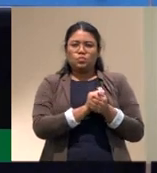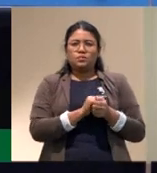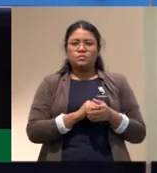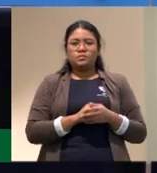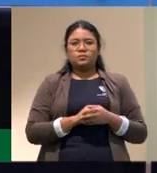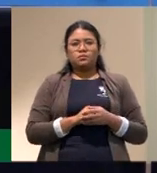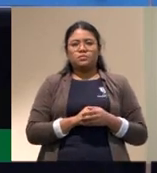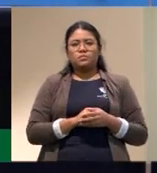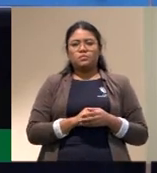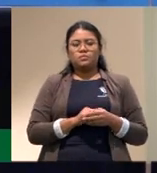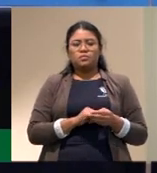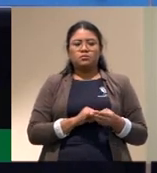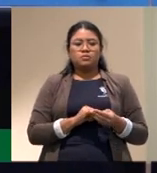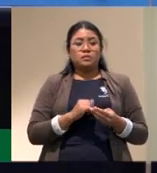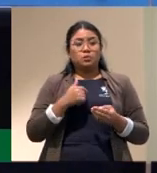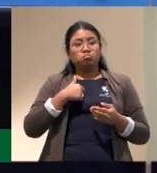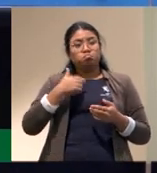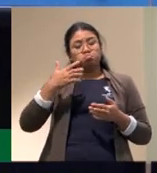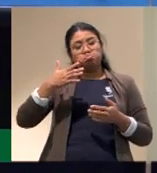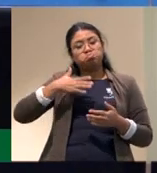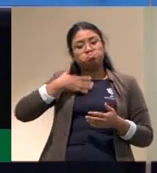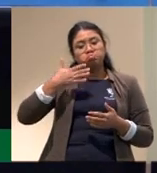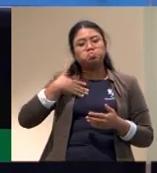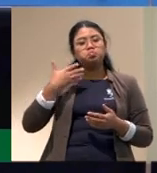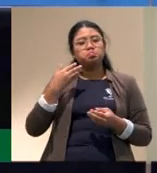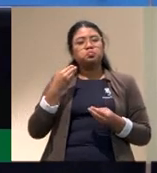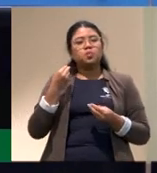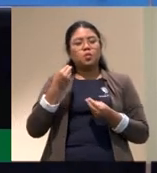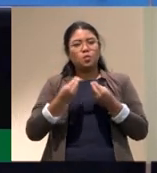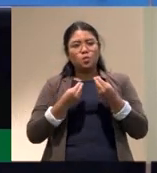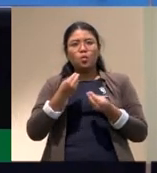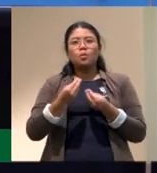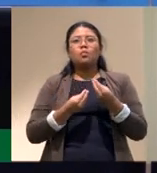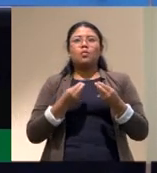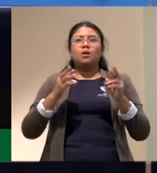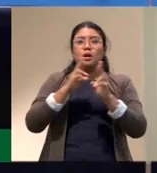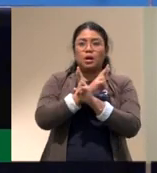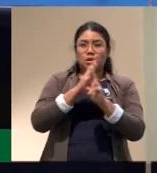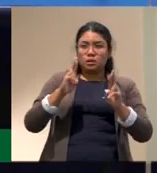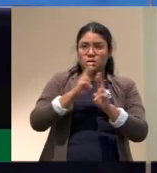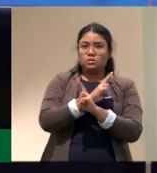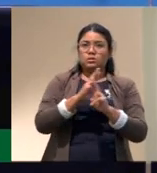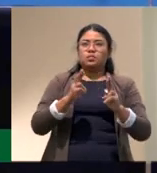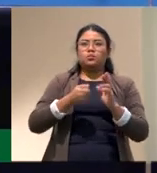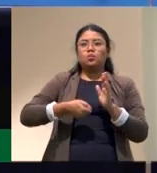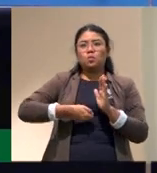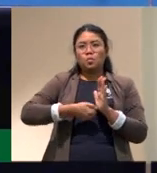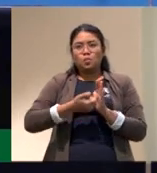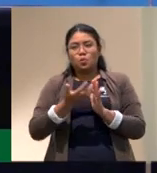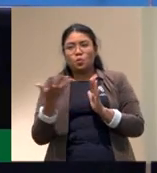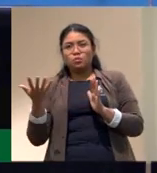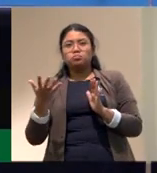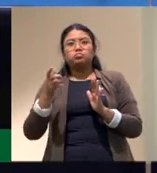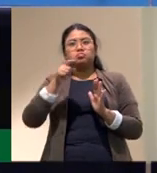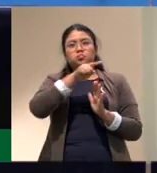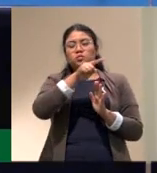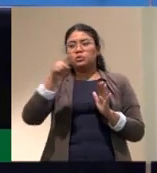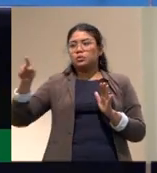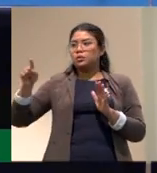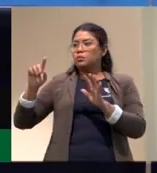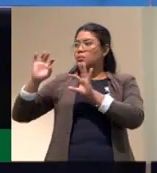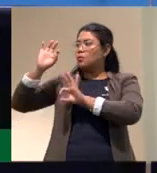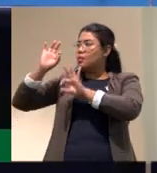eu achei bastante surpreendente a relação quantitativa que vocês fizeram